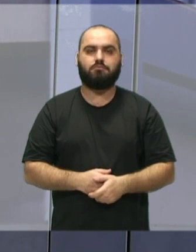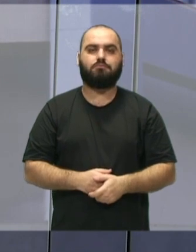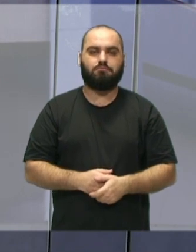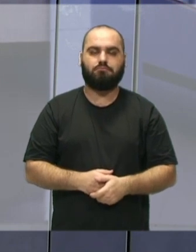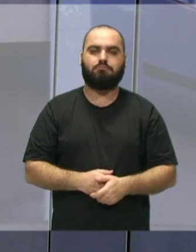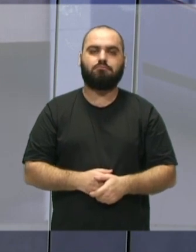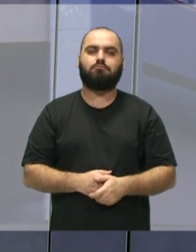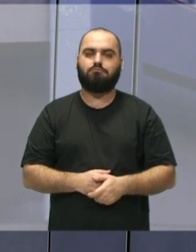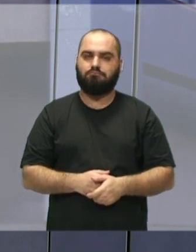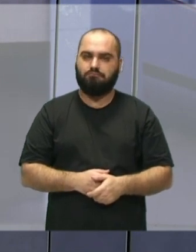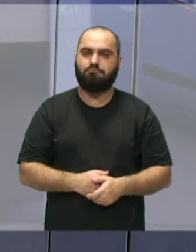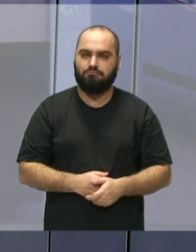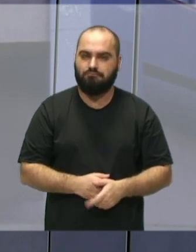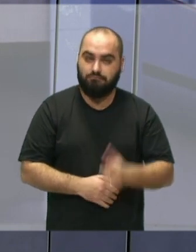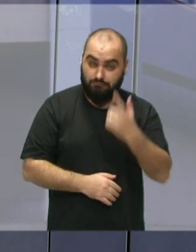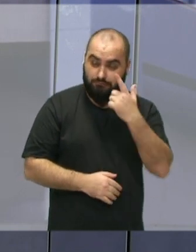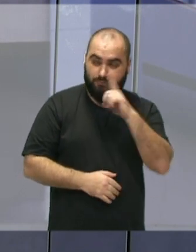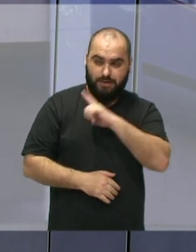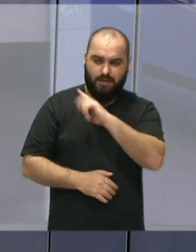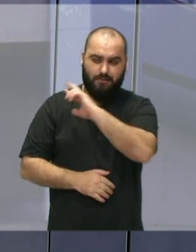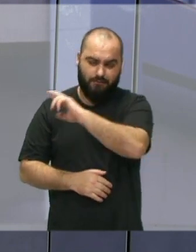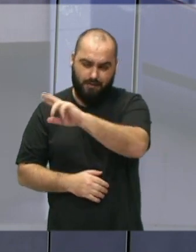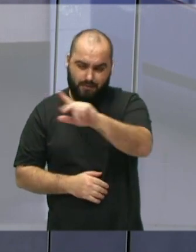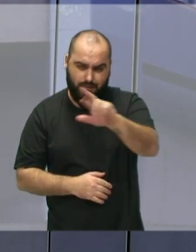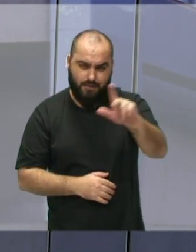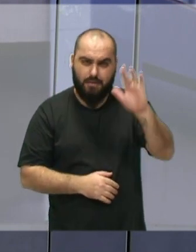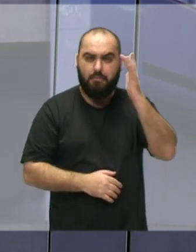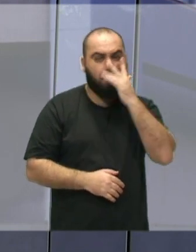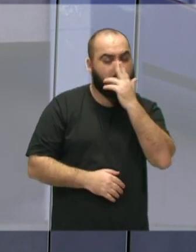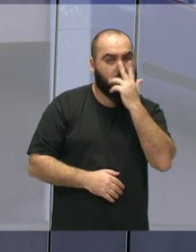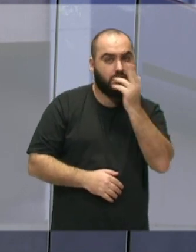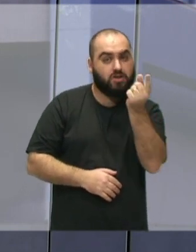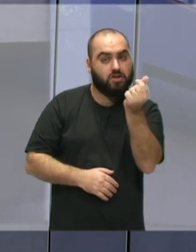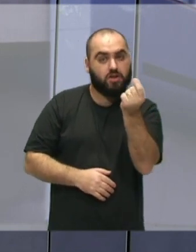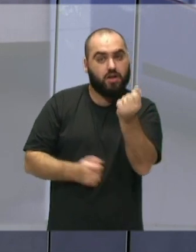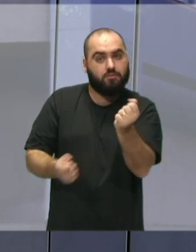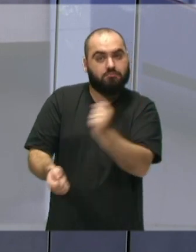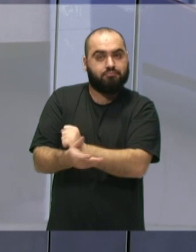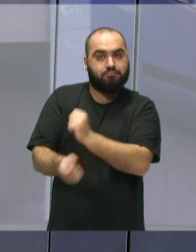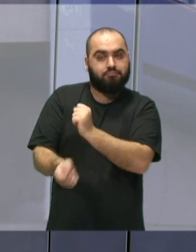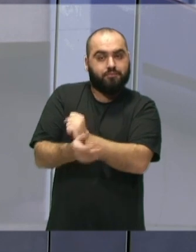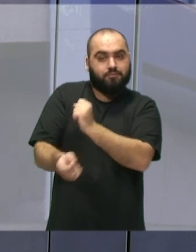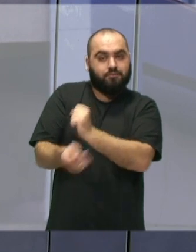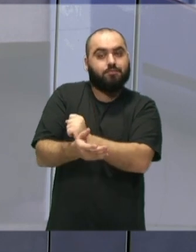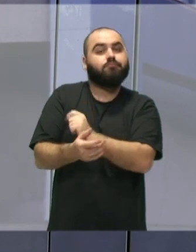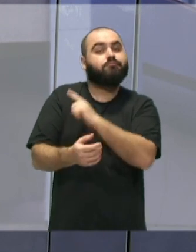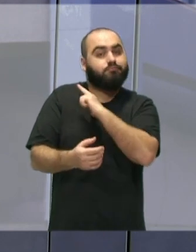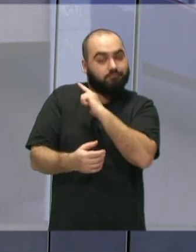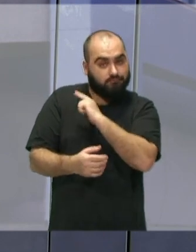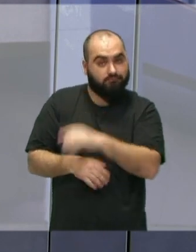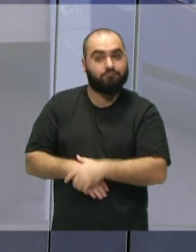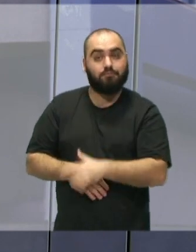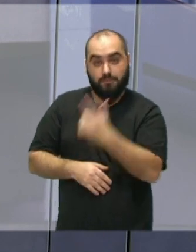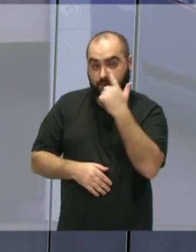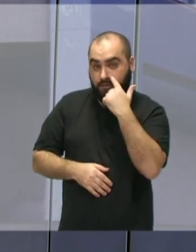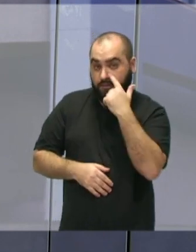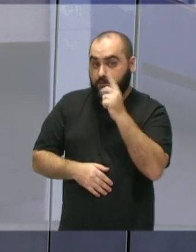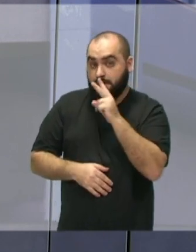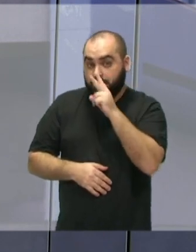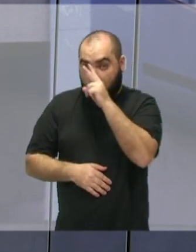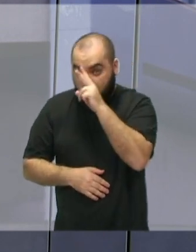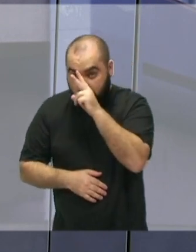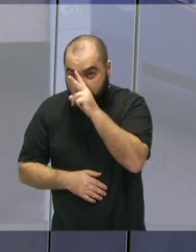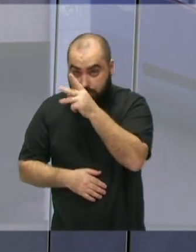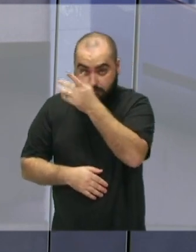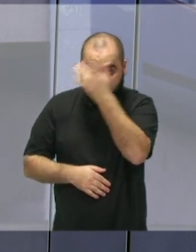uma série de fatos que nos levam a acreditar em lavagem de dinheiro. A gente viu uma ligação muito forte